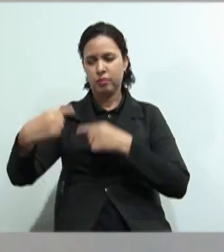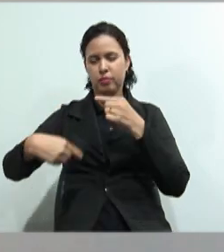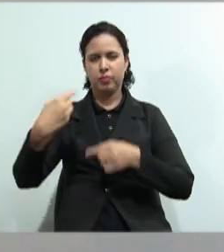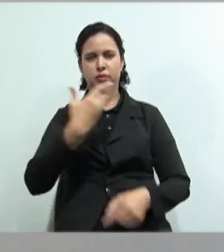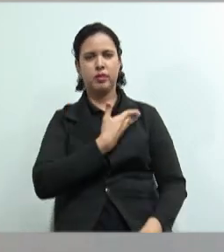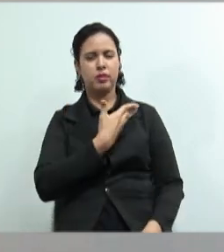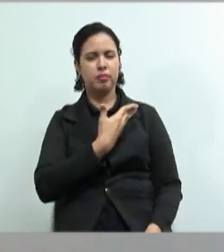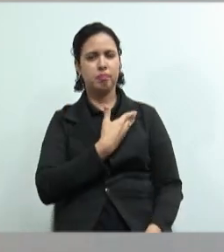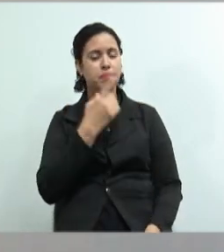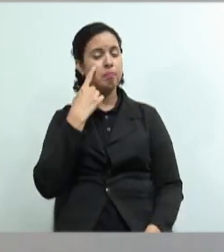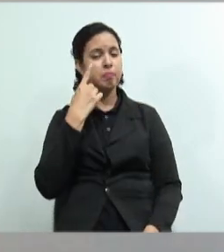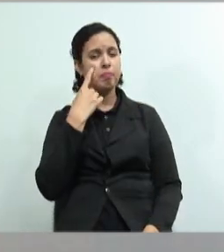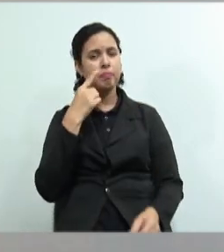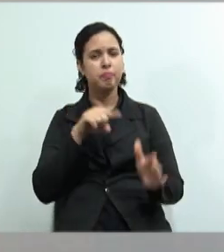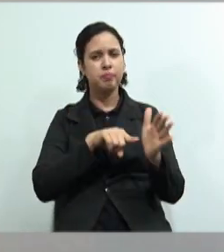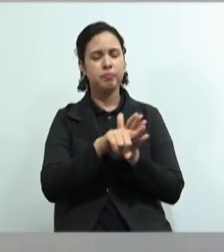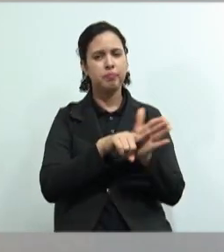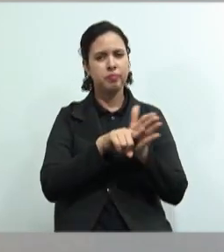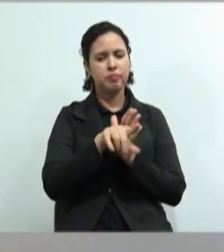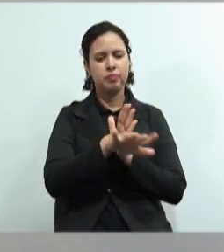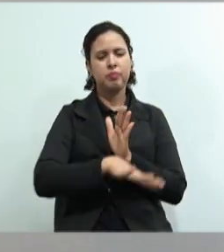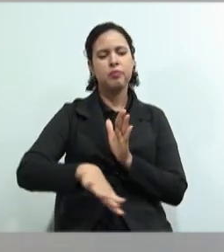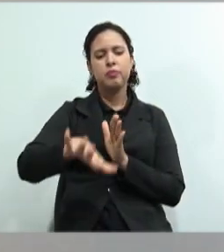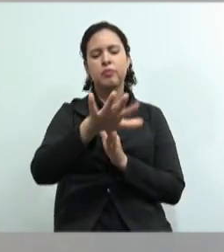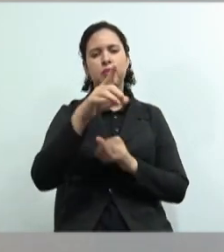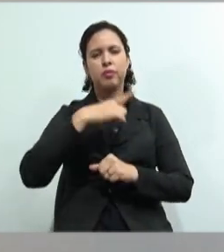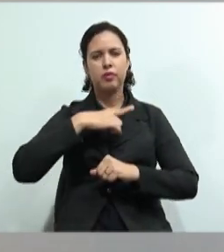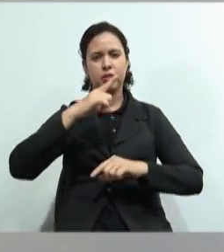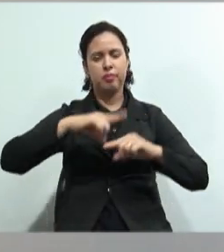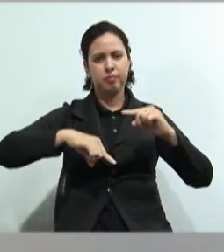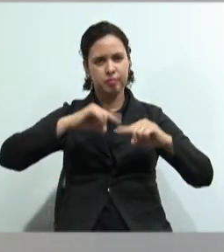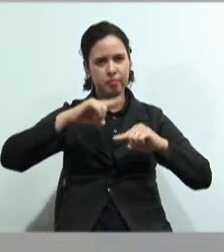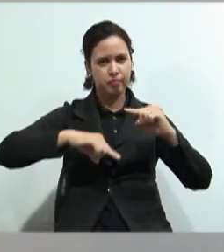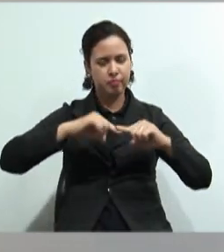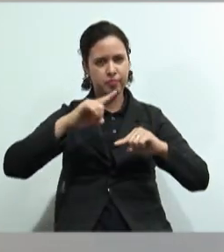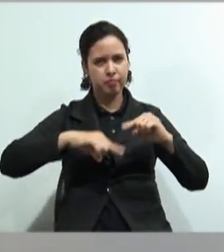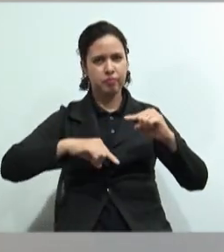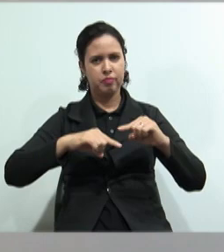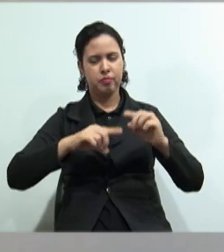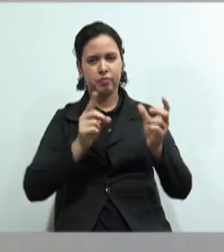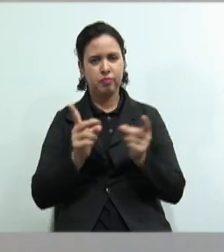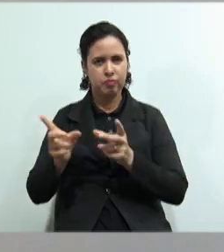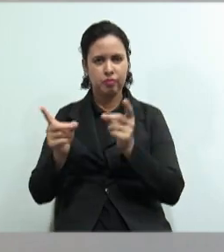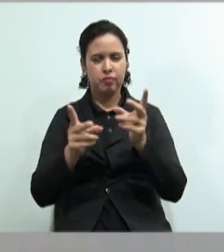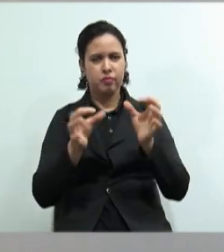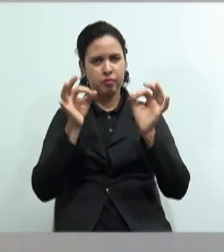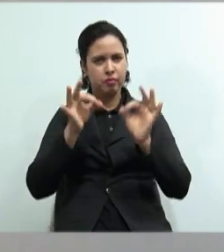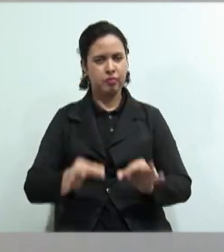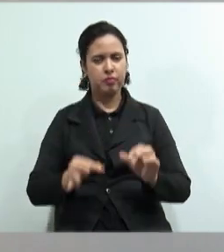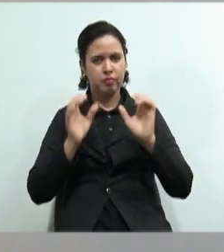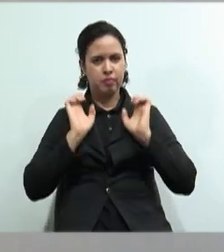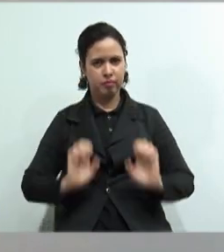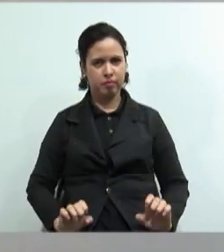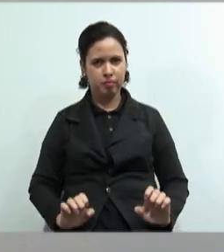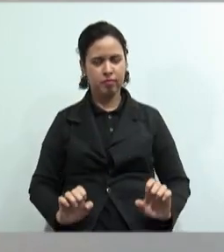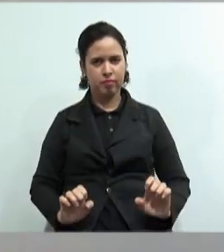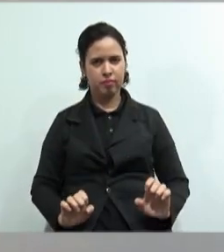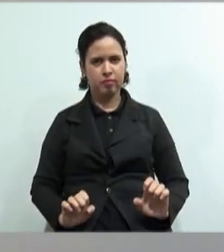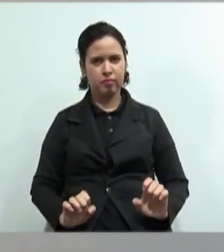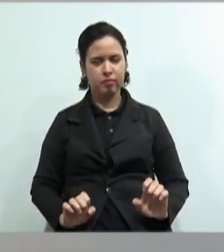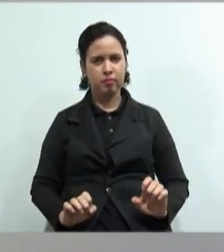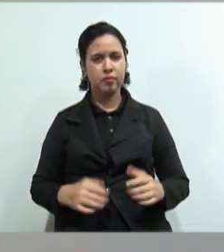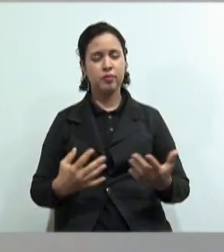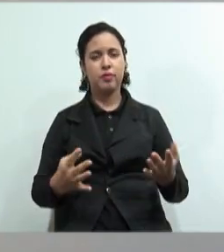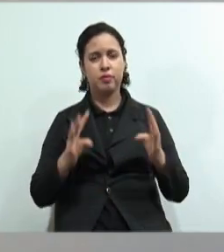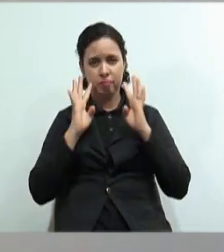e avalie se no meio onde vivem consomem produtos comercializados de maneira ética e sustentável. Fechou? Então fica ligado